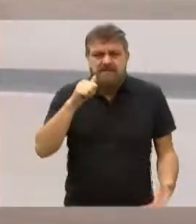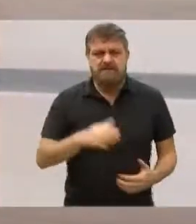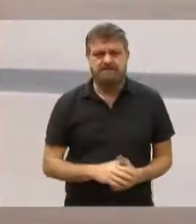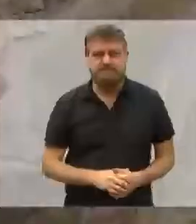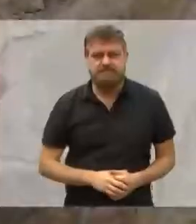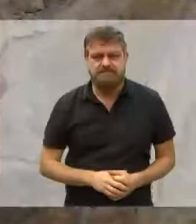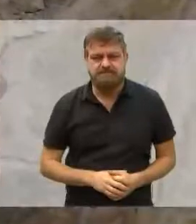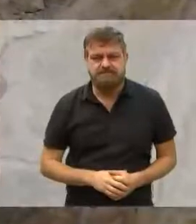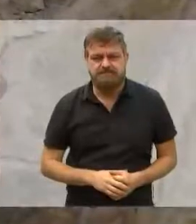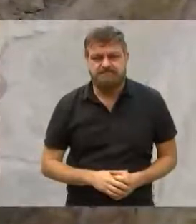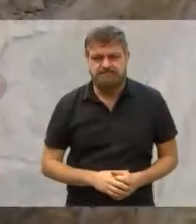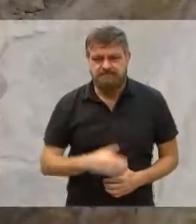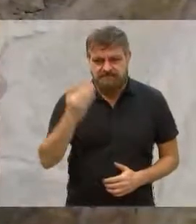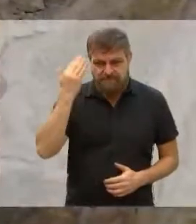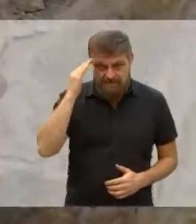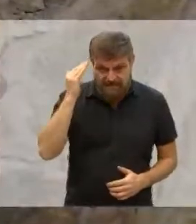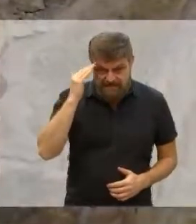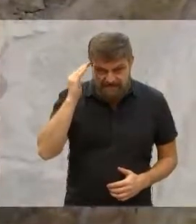bem comum.